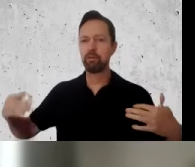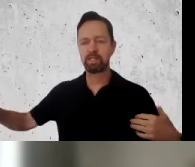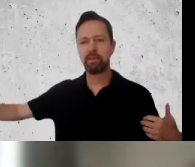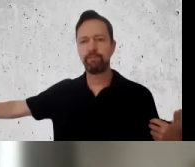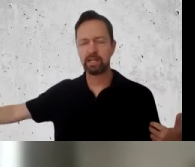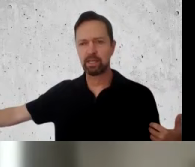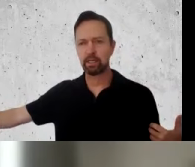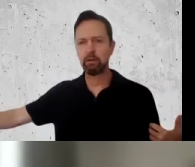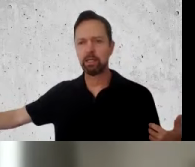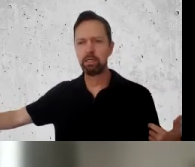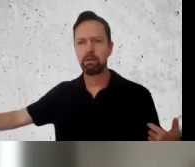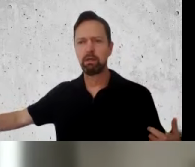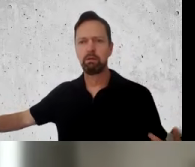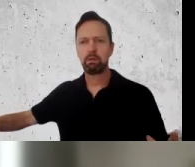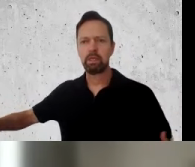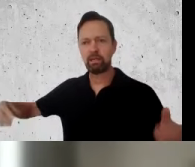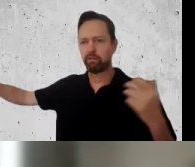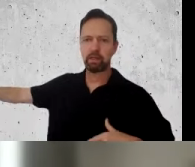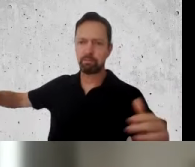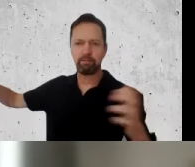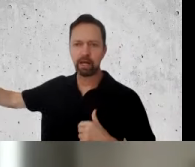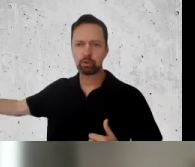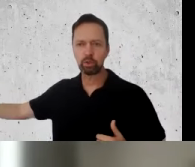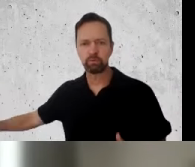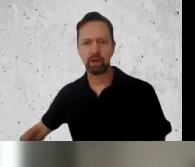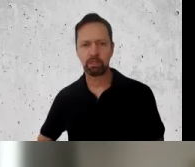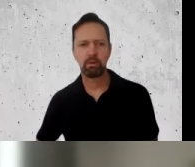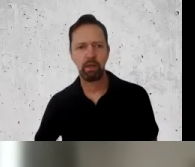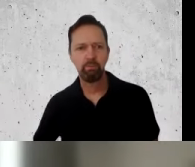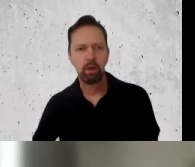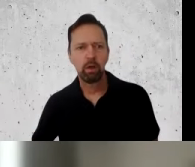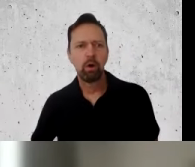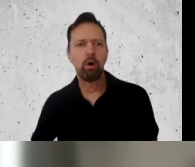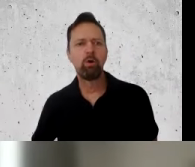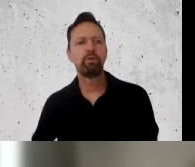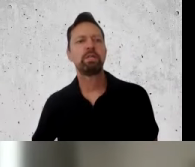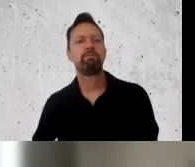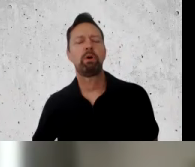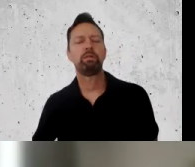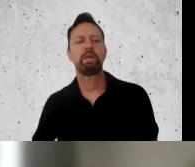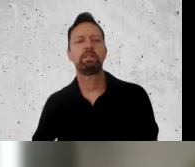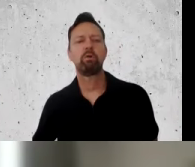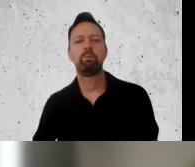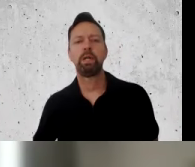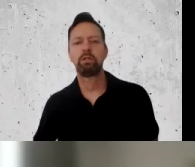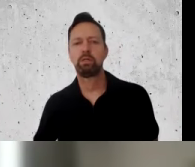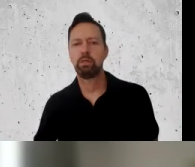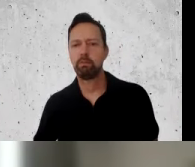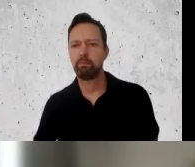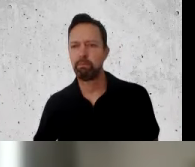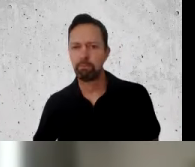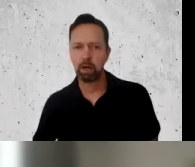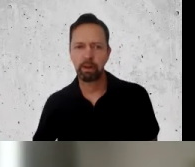tem firmas que fazem aquilo ali e eles vendem para várias outras fábricas também, ou você pode fazer o